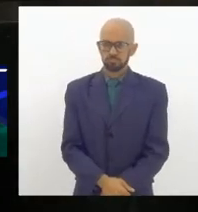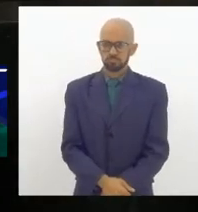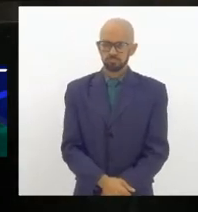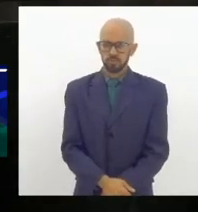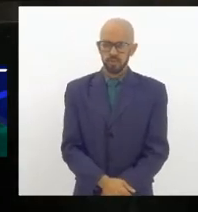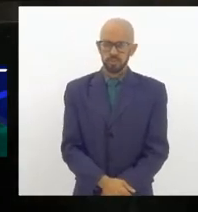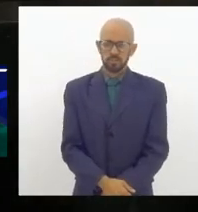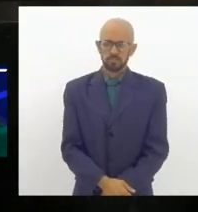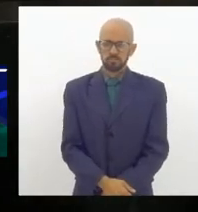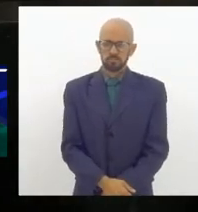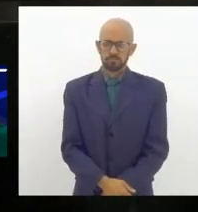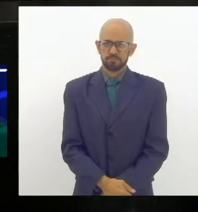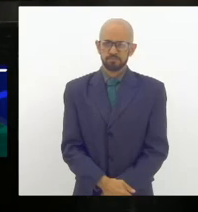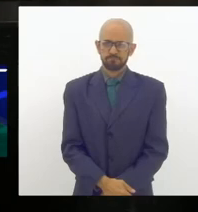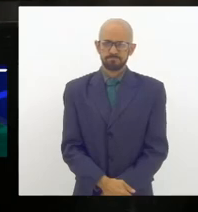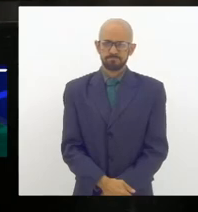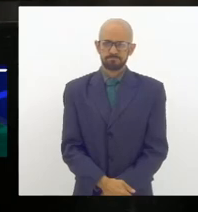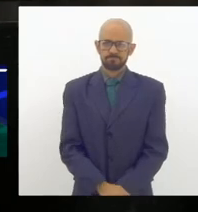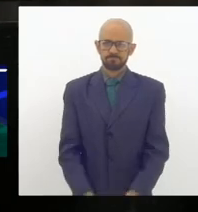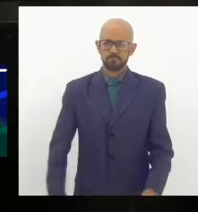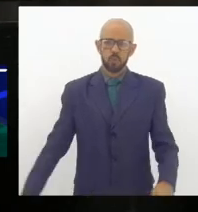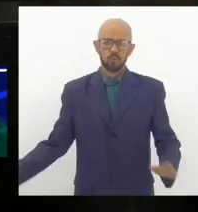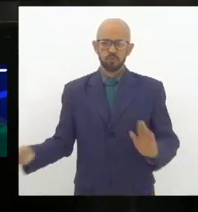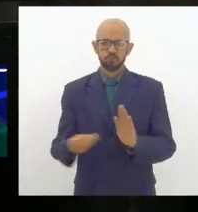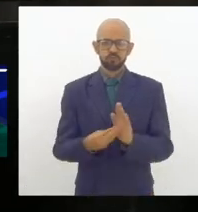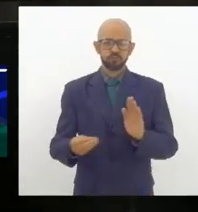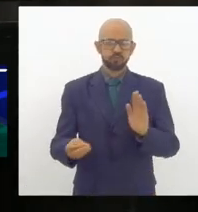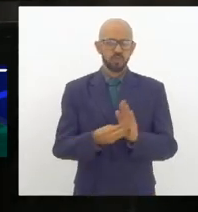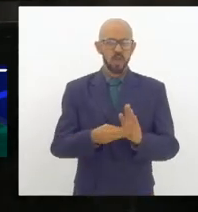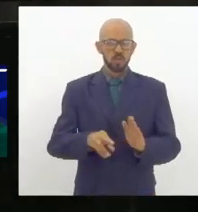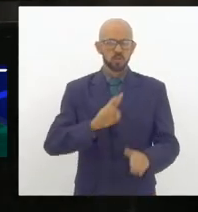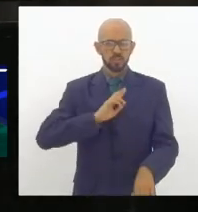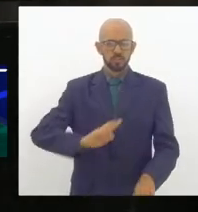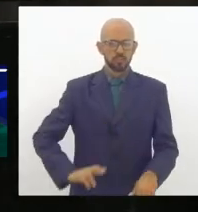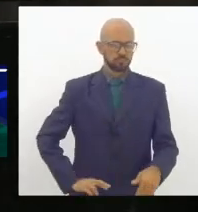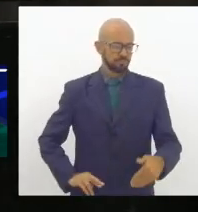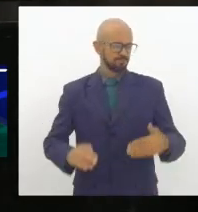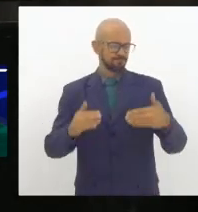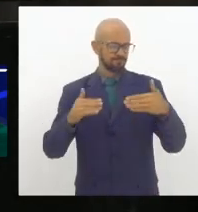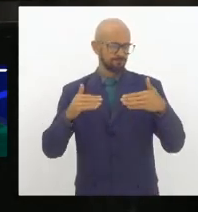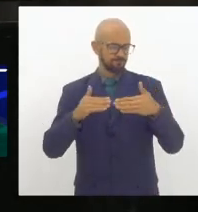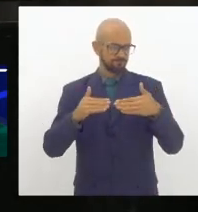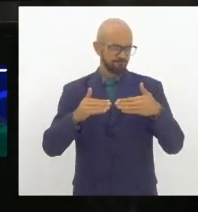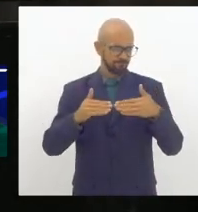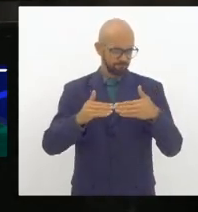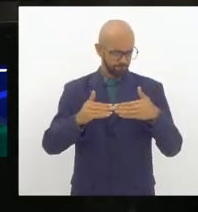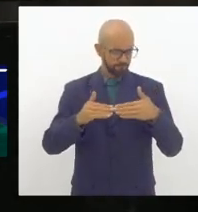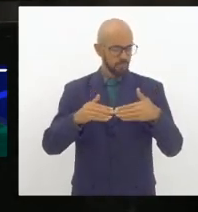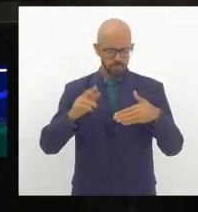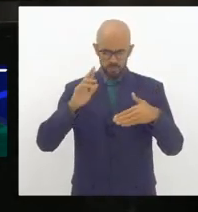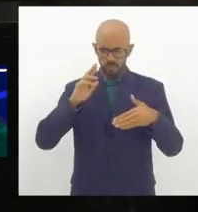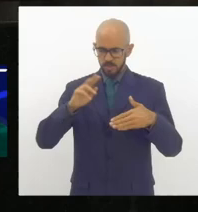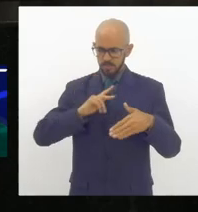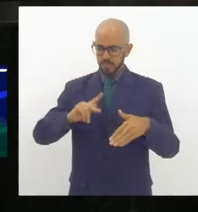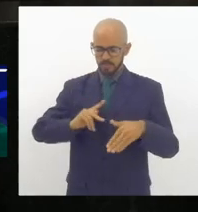é totalmente anti-republicanos chora Presidente e